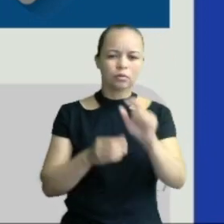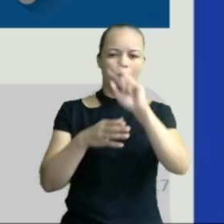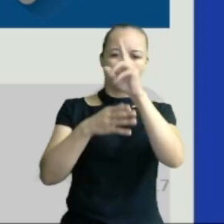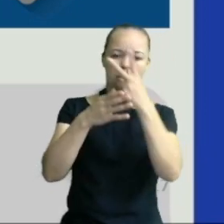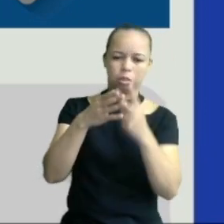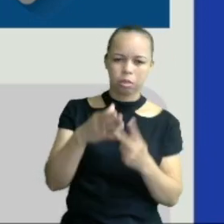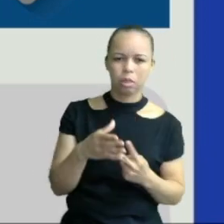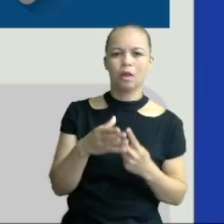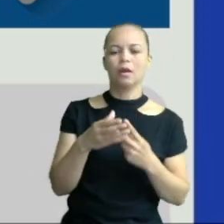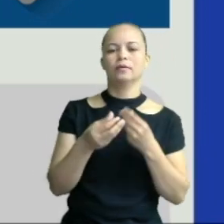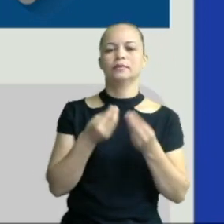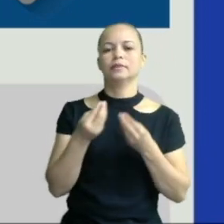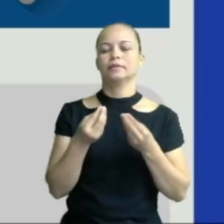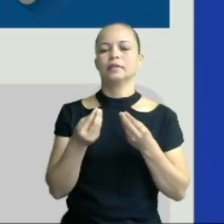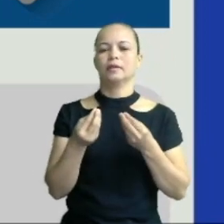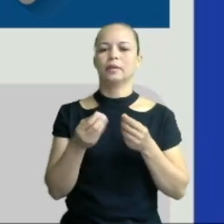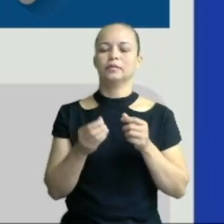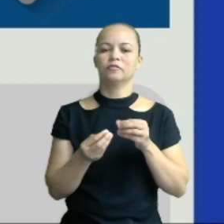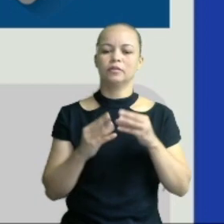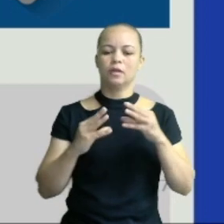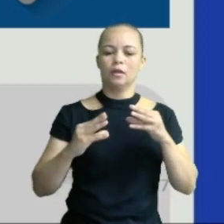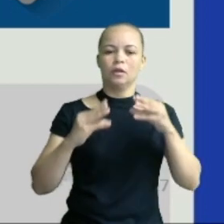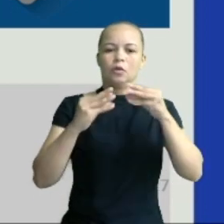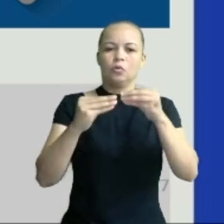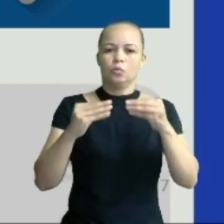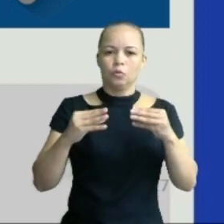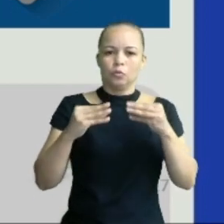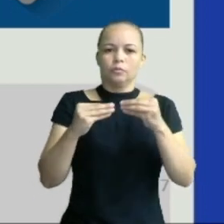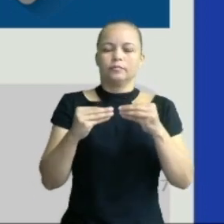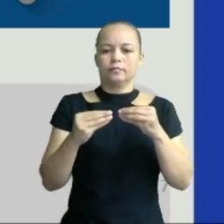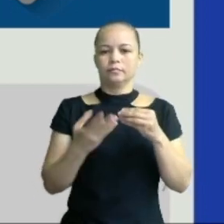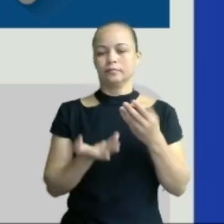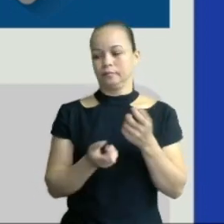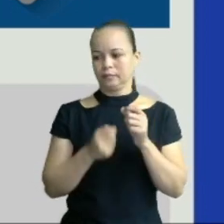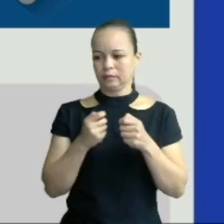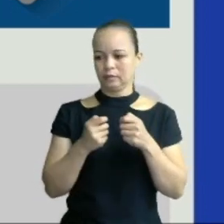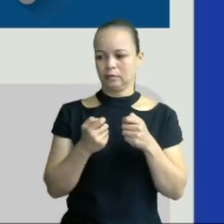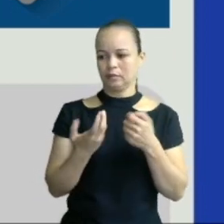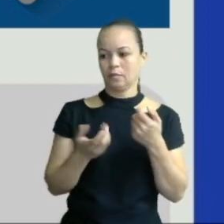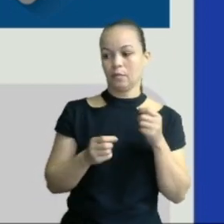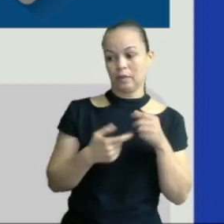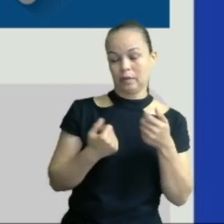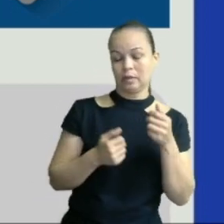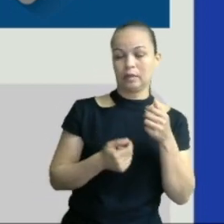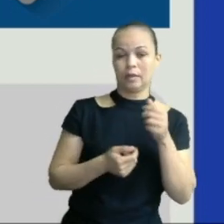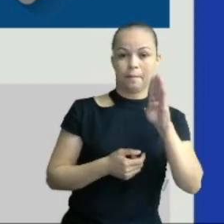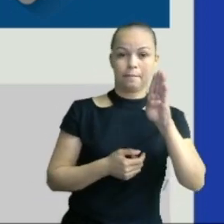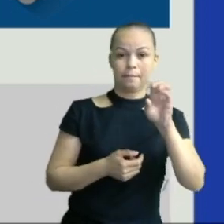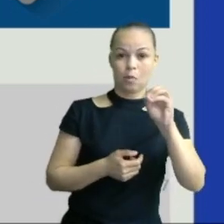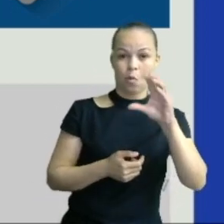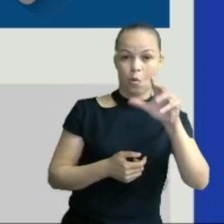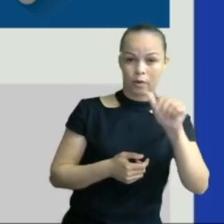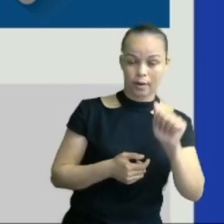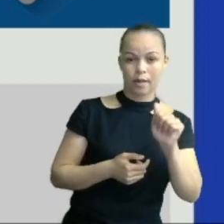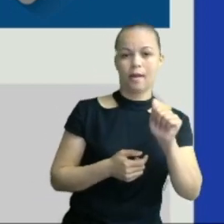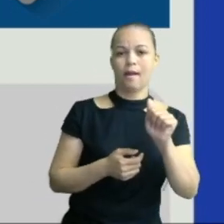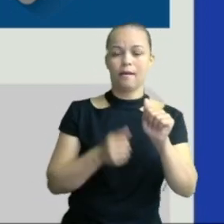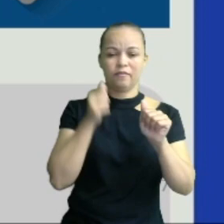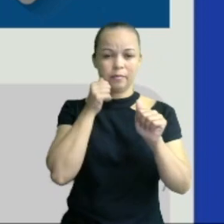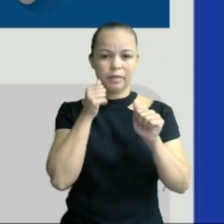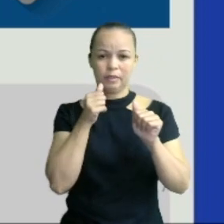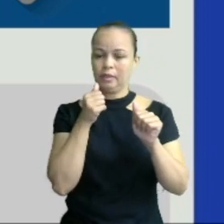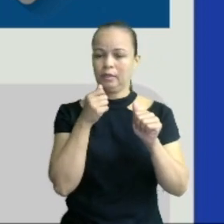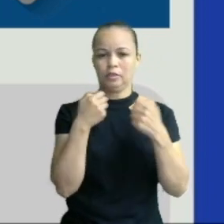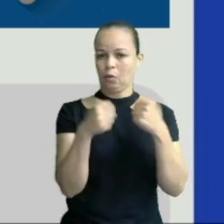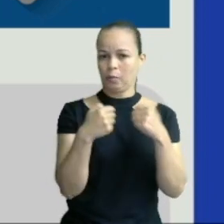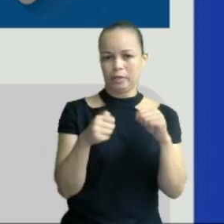mesmo que a boca seja uma palavra feminina, não utilizaremos crase, porque se são idênticas e são